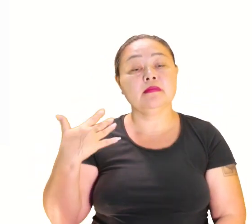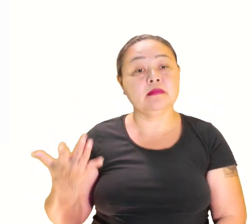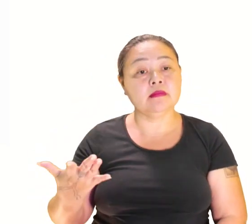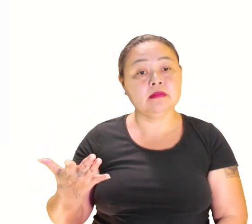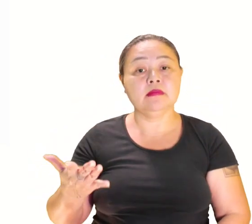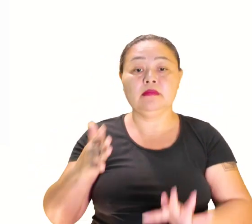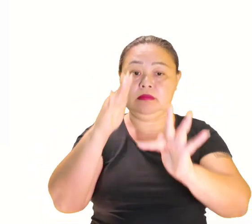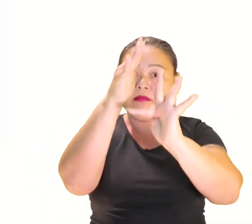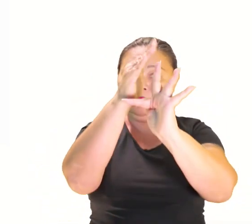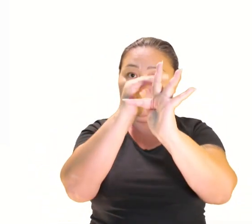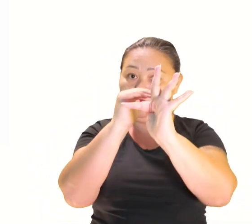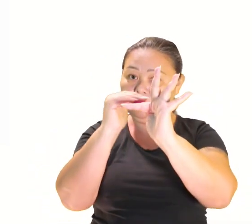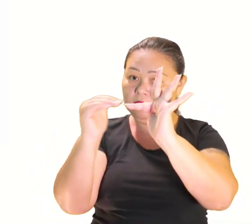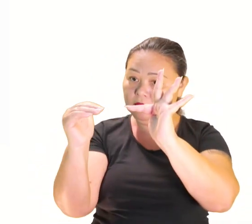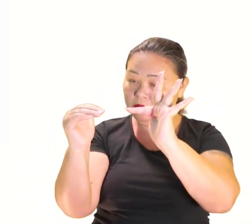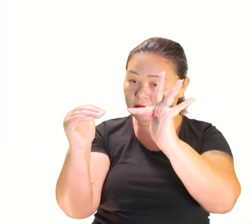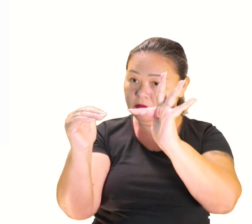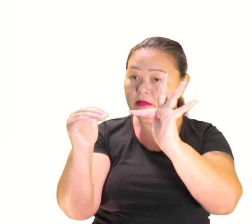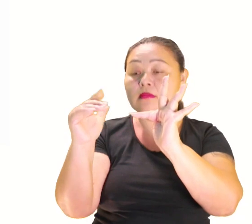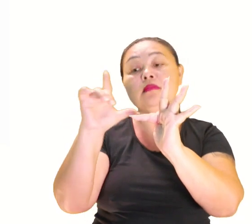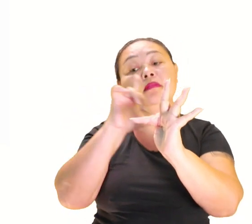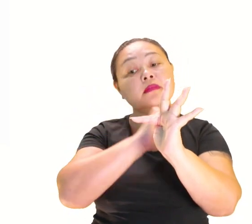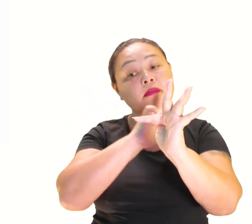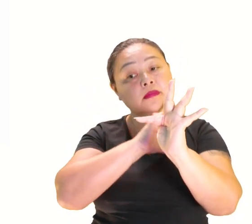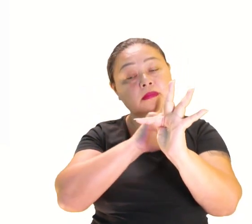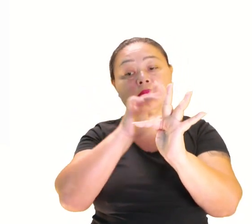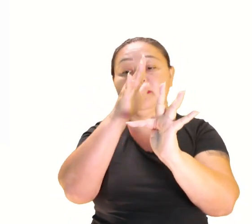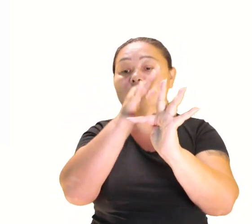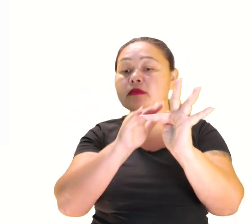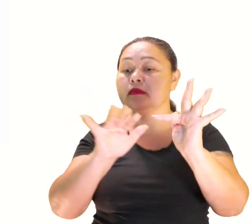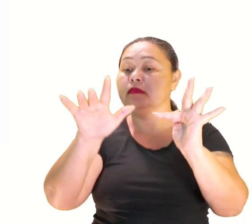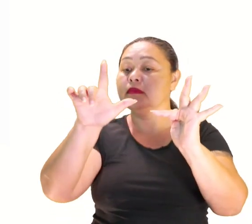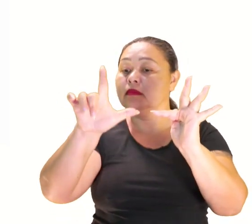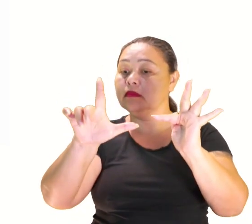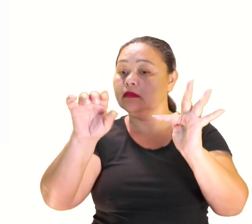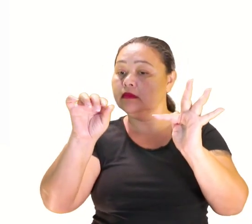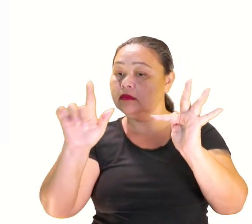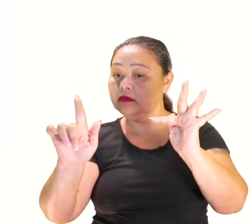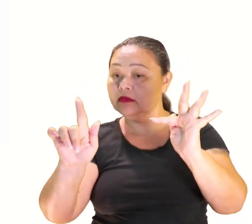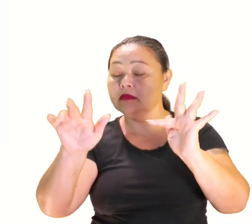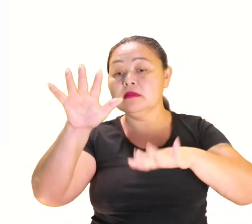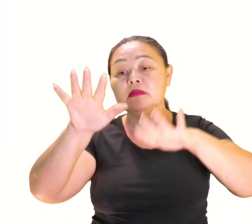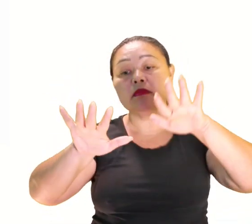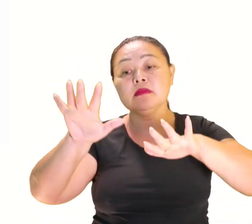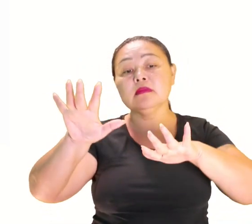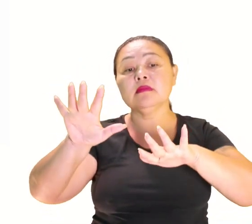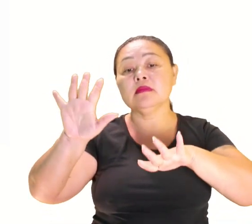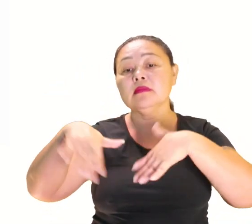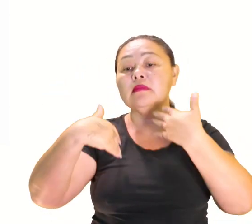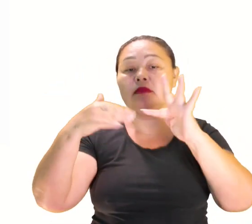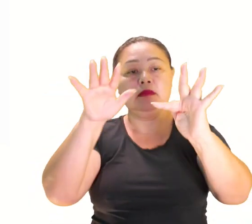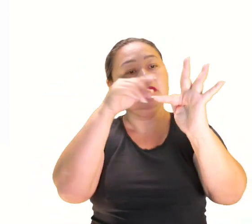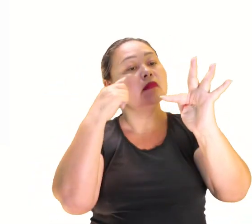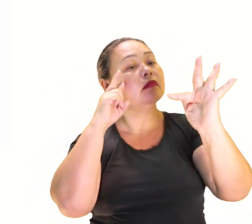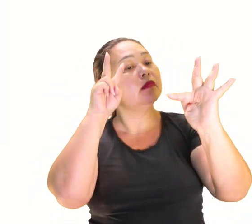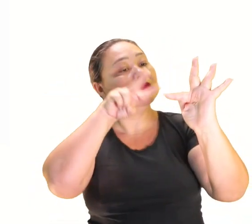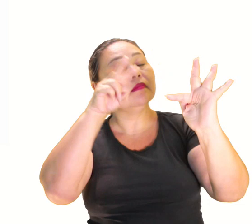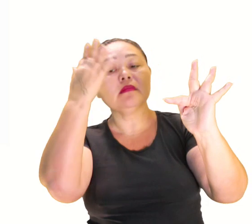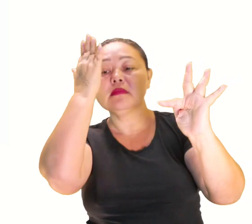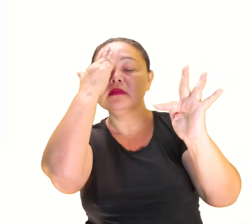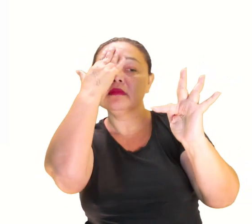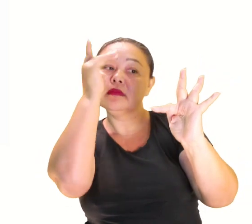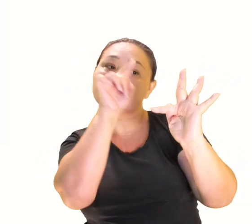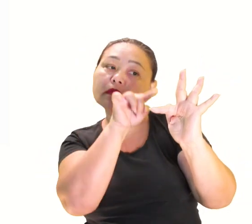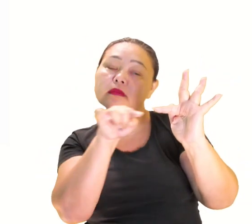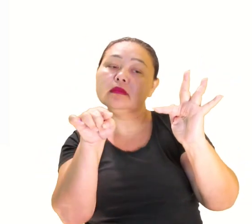o gráfico é de uma função logarítmica, certo? Então, algumas coisas do gráfico dessa função nós já